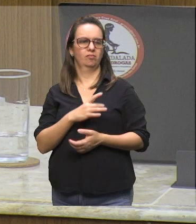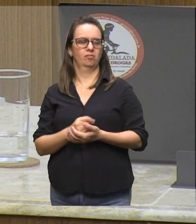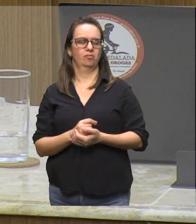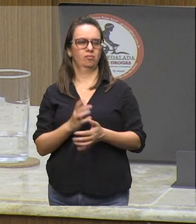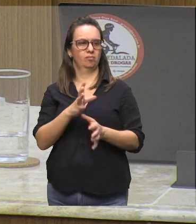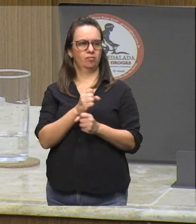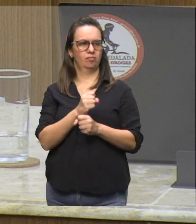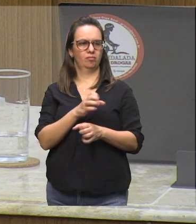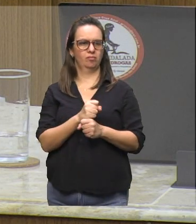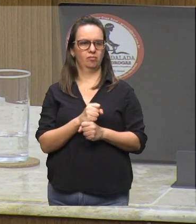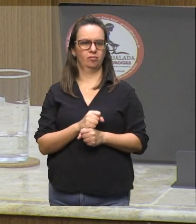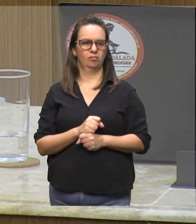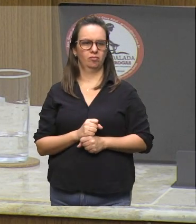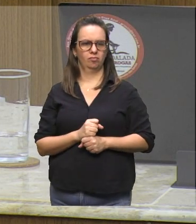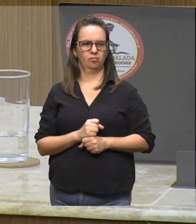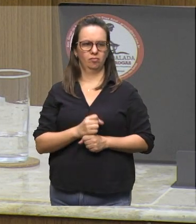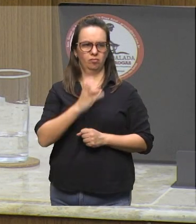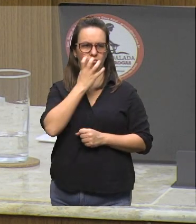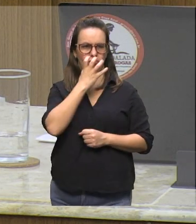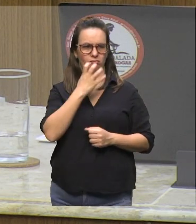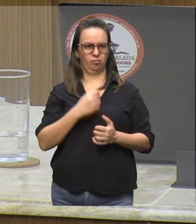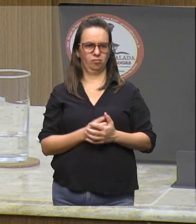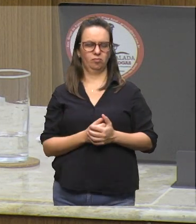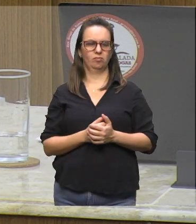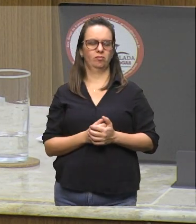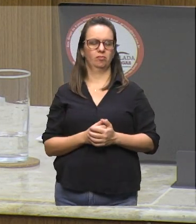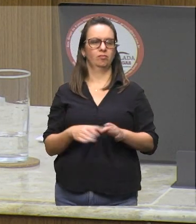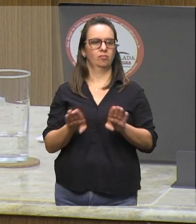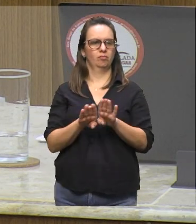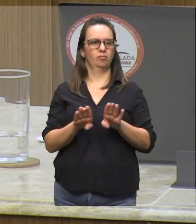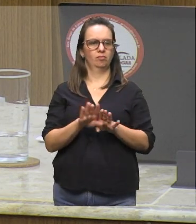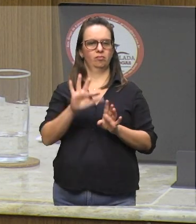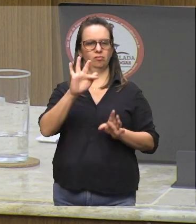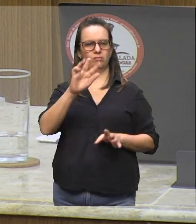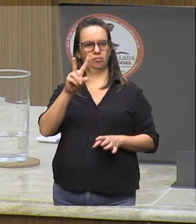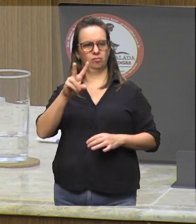aí as falas dos nossos vereadores. Obrigado, senhor presidente.